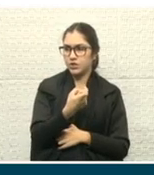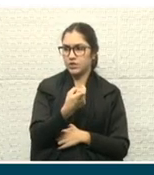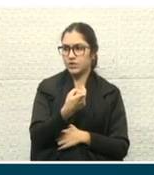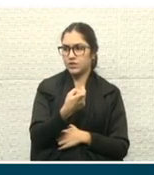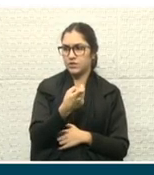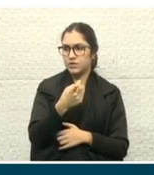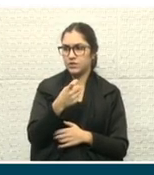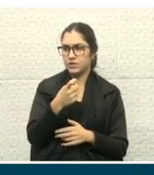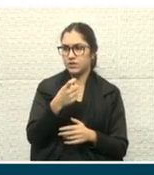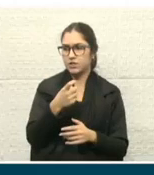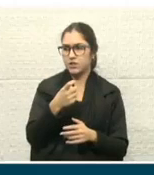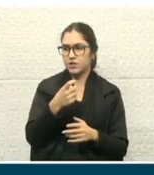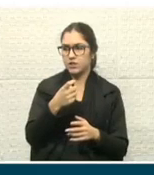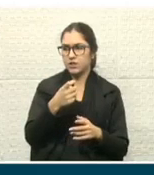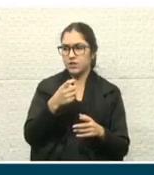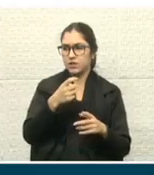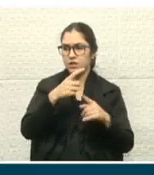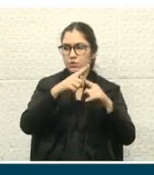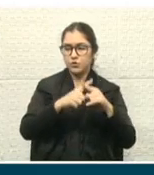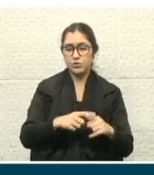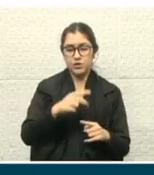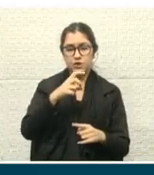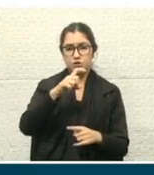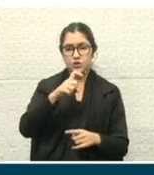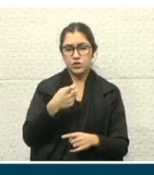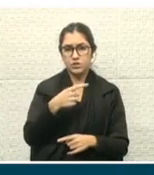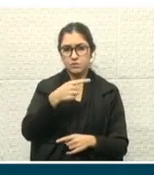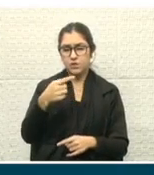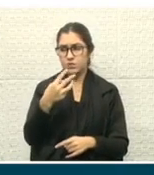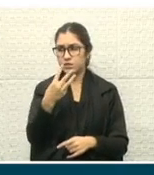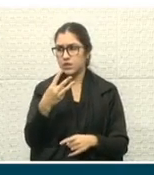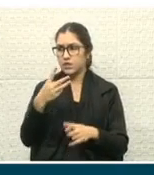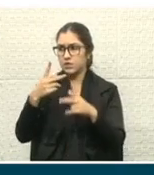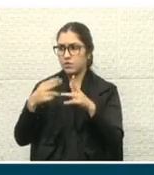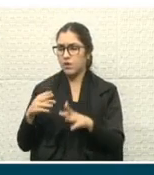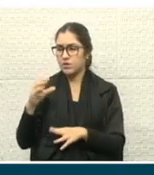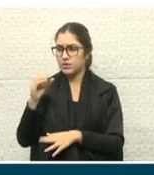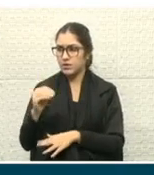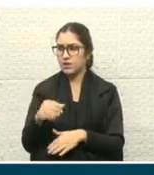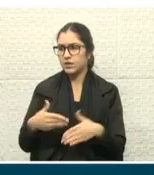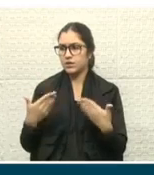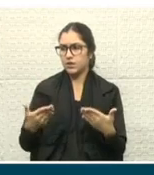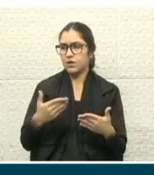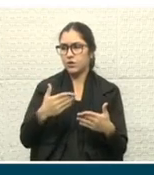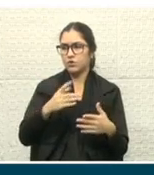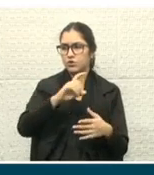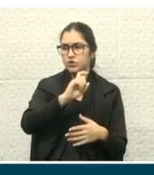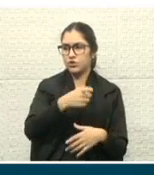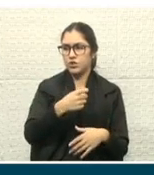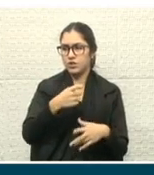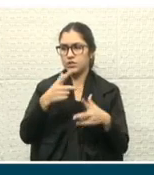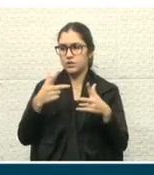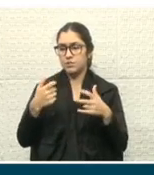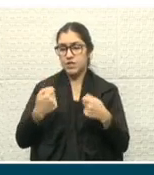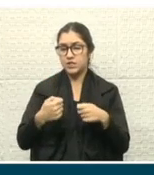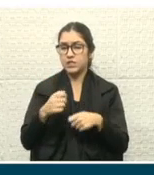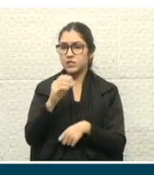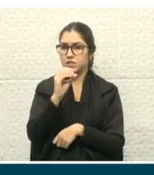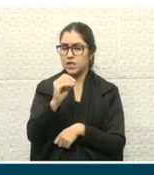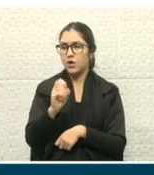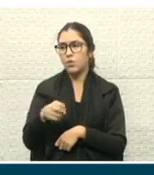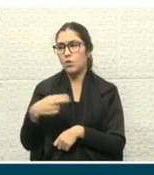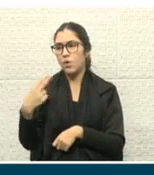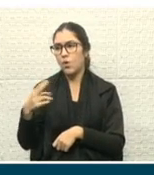que multiplica x menos 3, tem que ser igual a zero. Logo, x deve ser zero